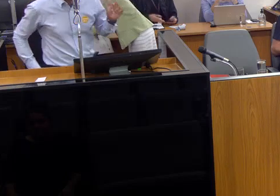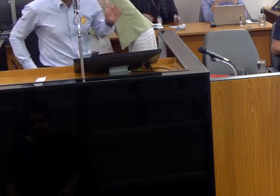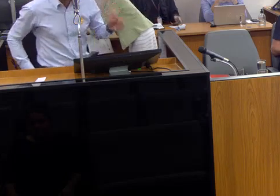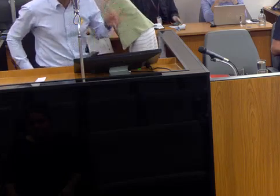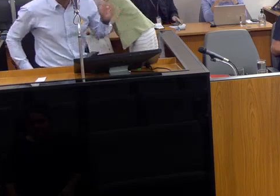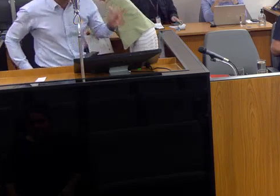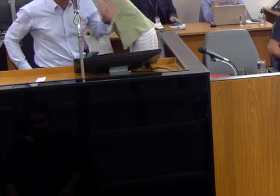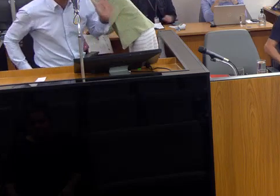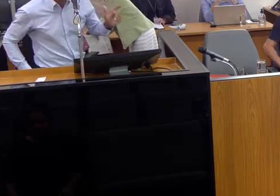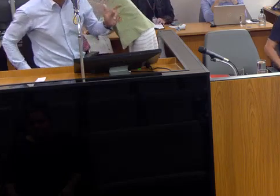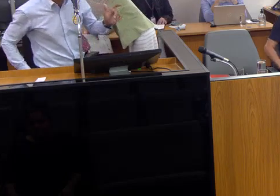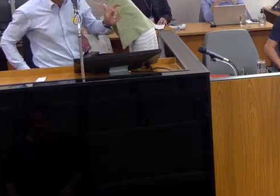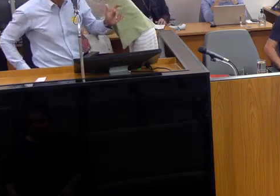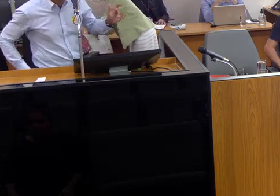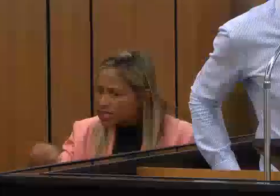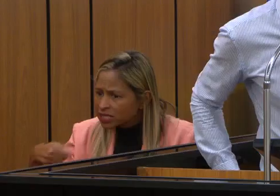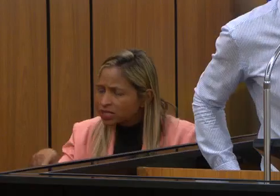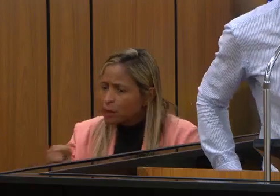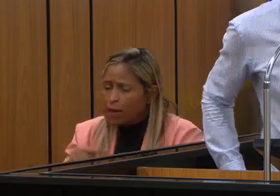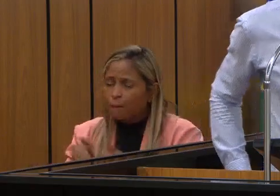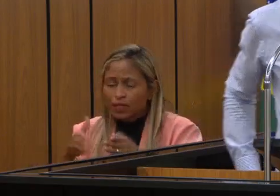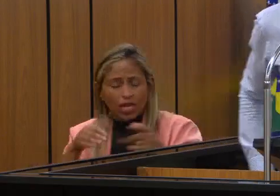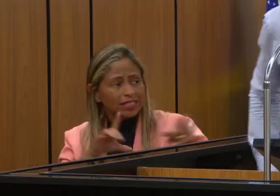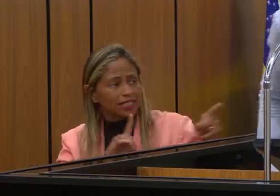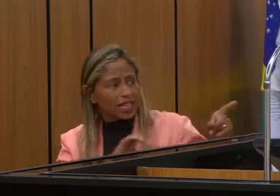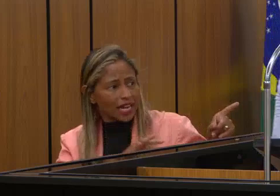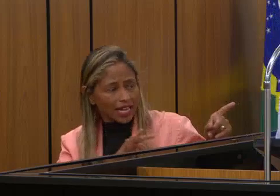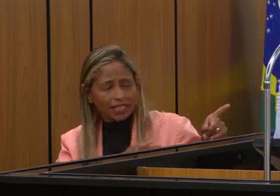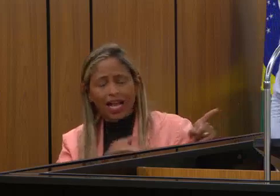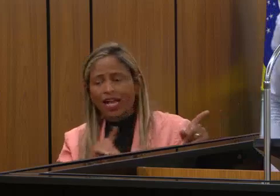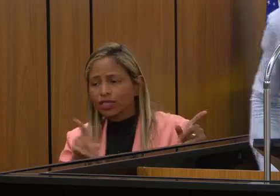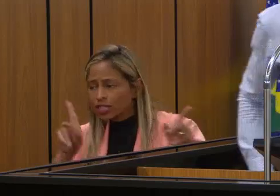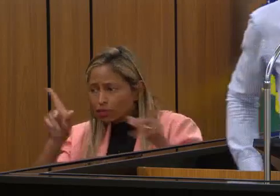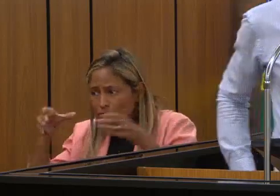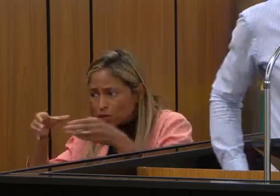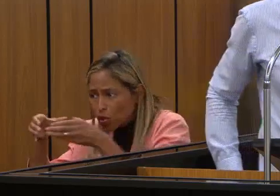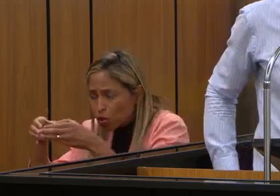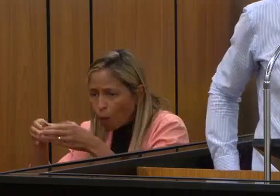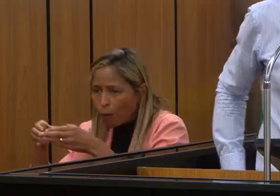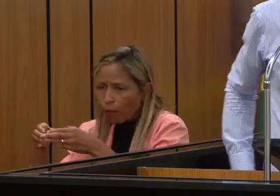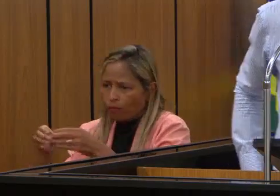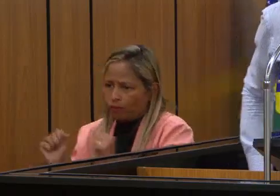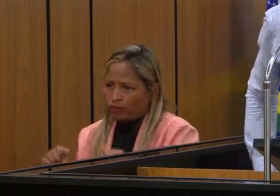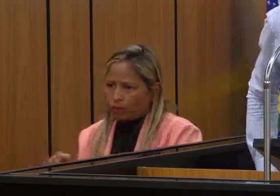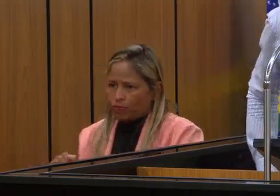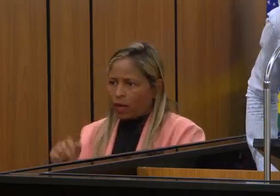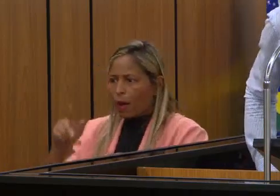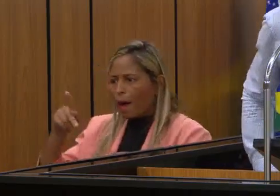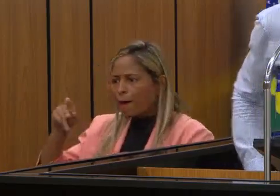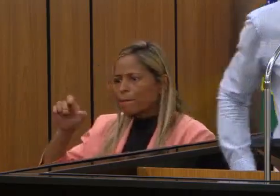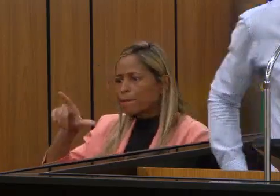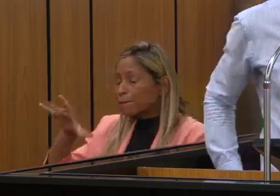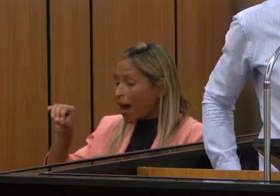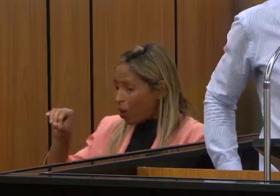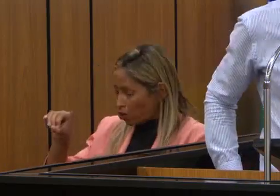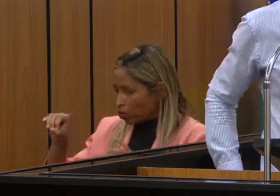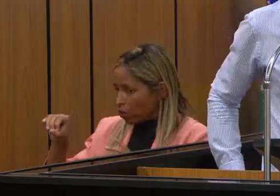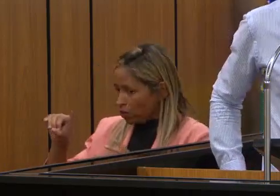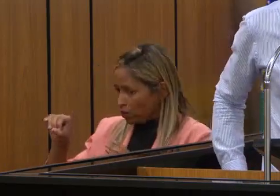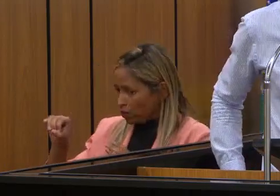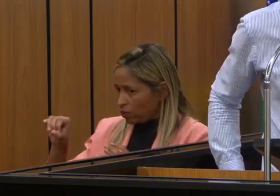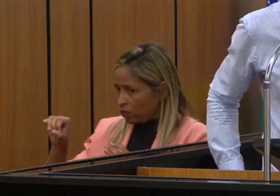para a gente subsidiar ela na prisão desses elementos que nem ele é o Paulo O Paulo